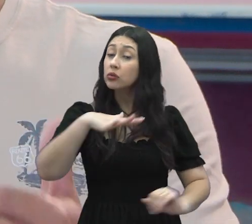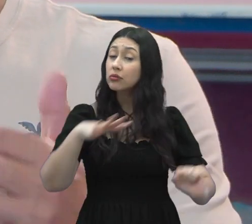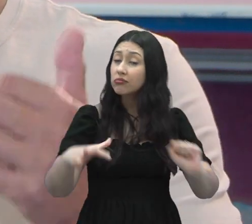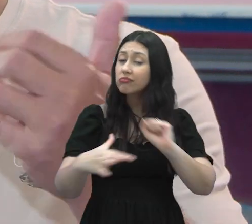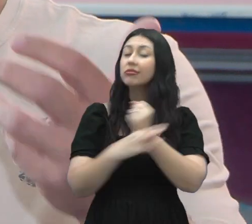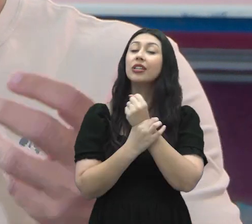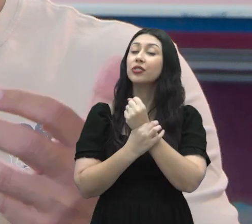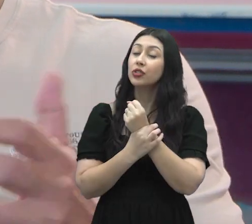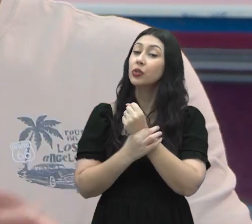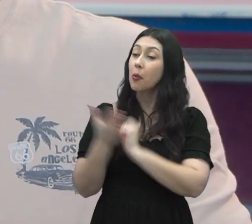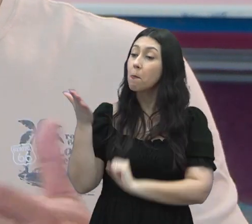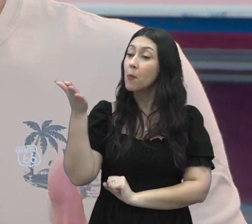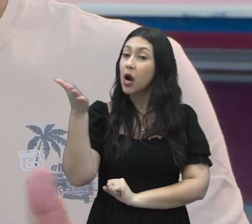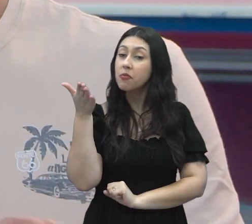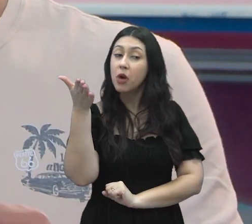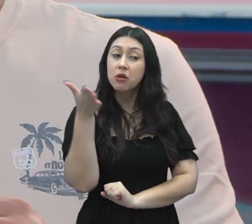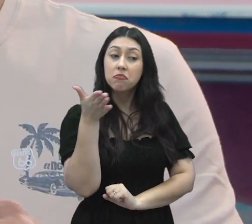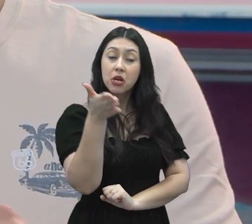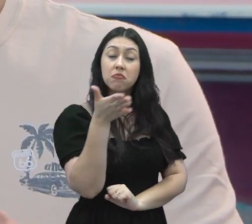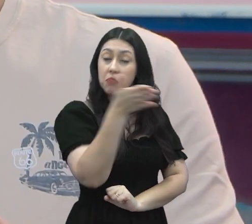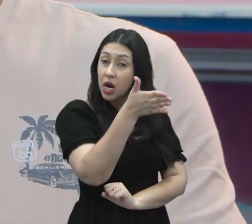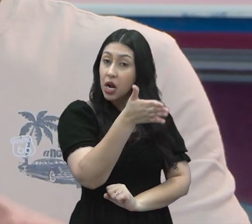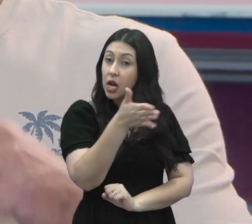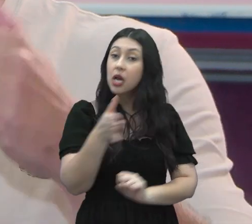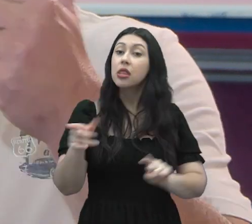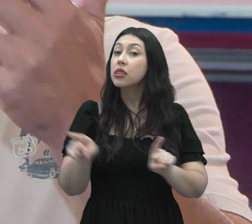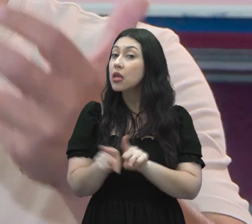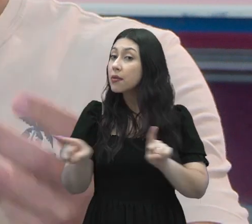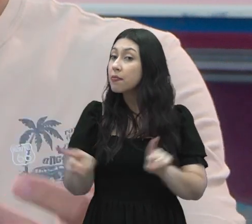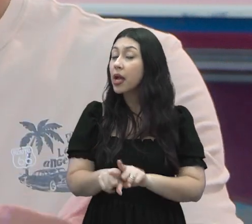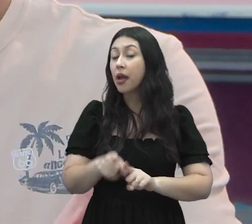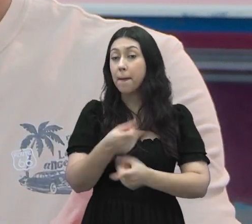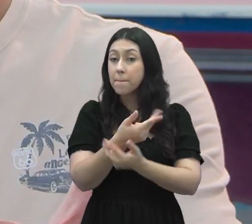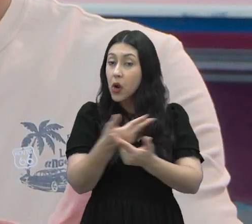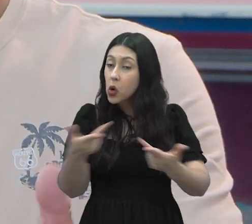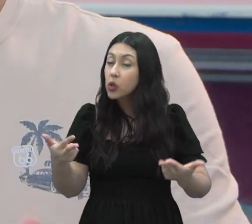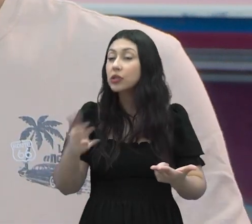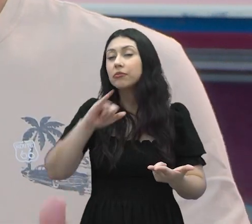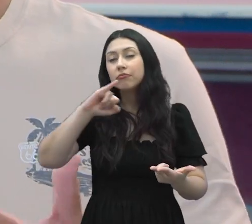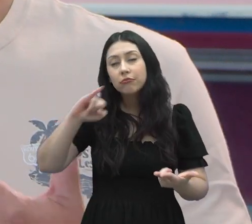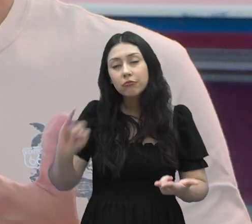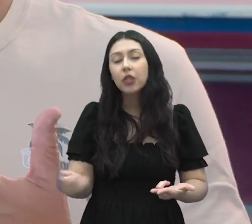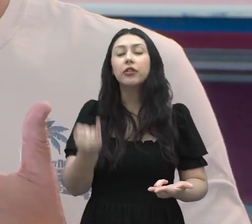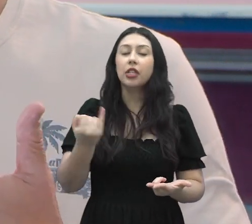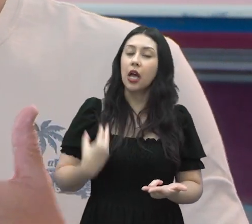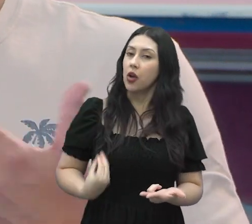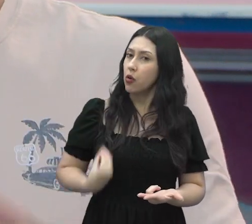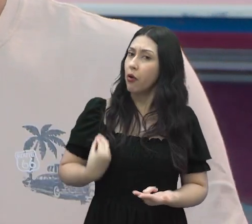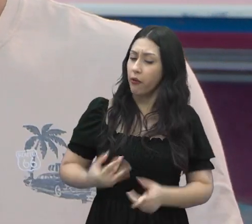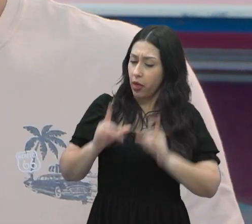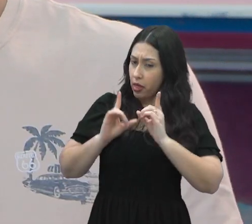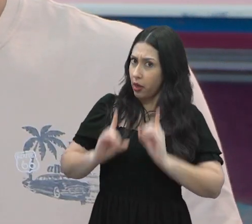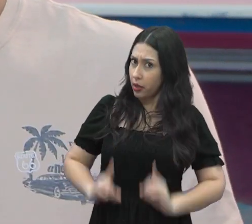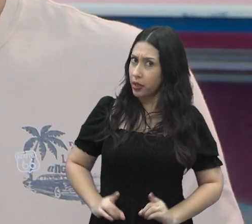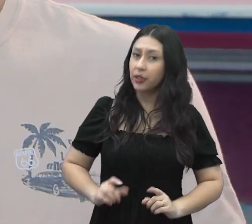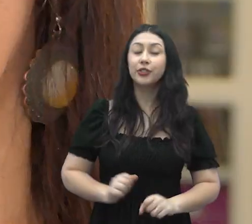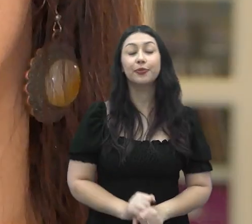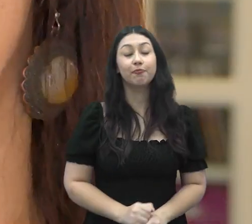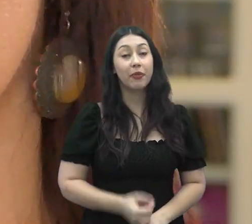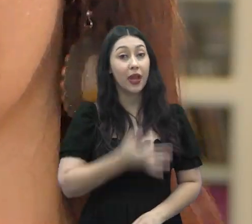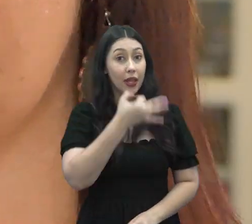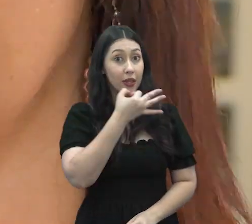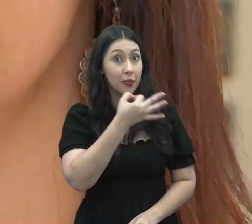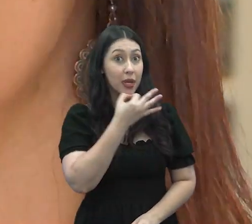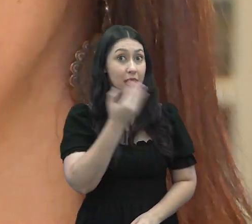pessoas possam ter acesso aos espaços públicos, aos orçamentos públicos, para que eles possam viver com dignidade.